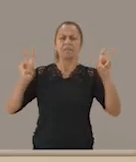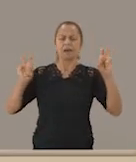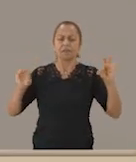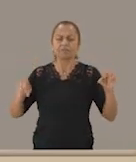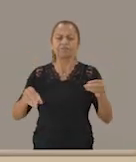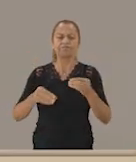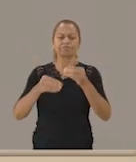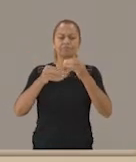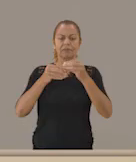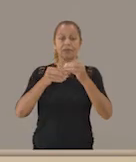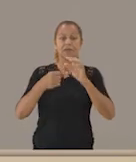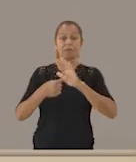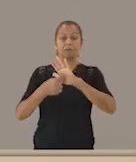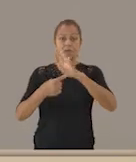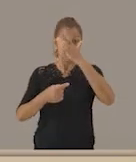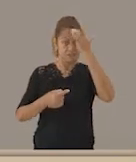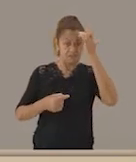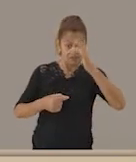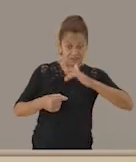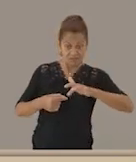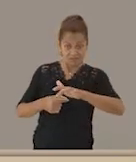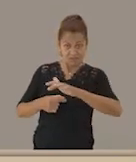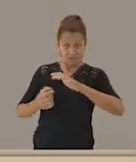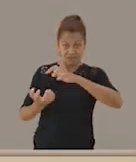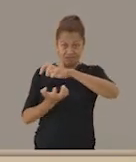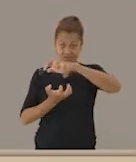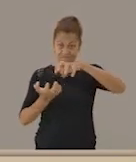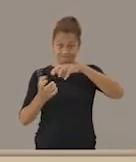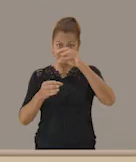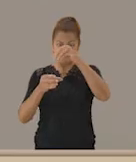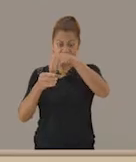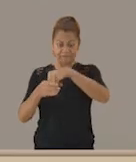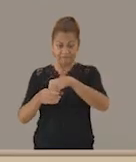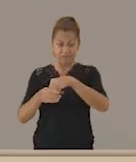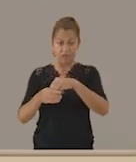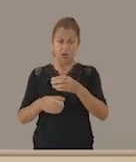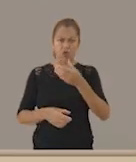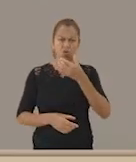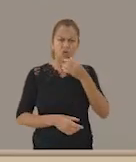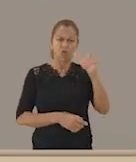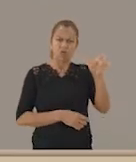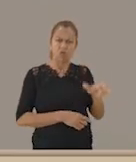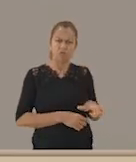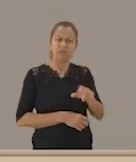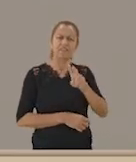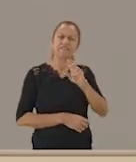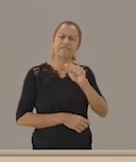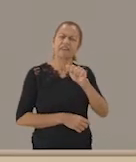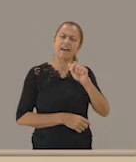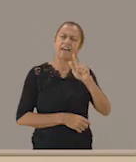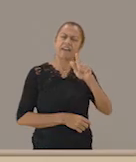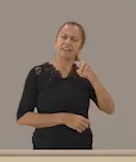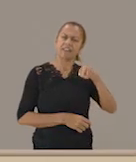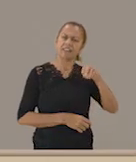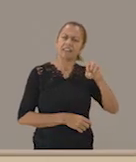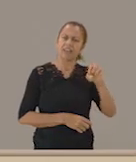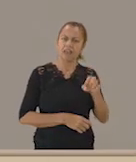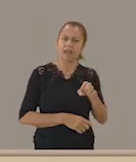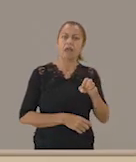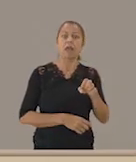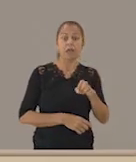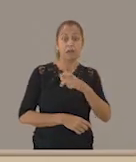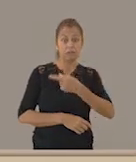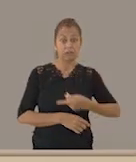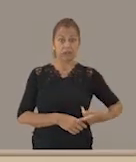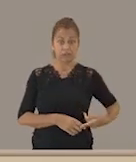das manifestações, Wagner Freitas, presidente da CUT, a Consolidação das Leis de